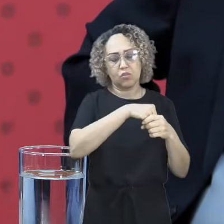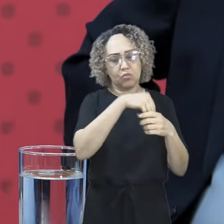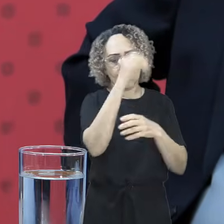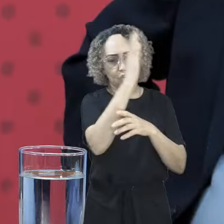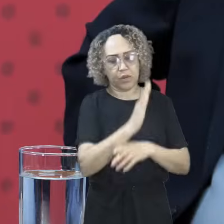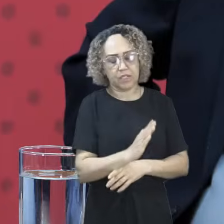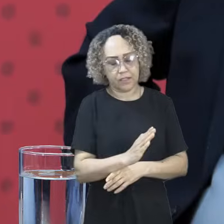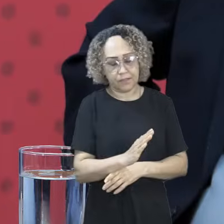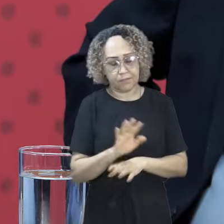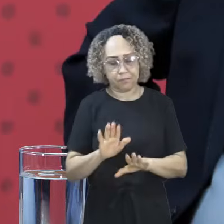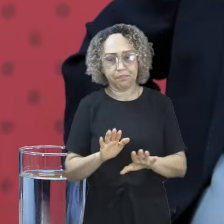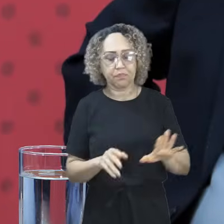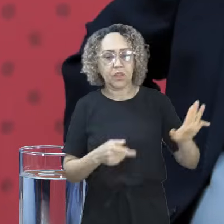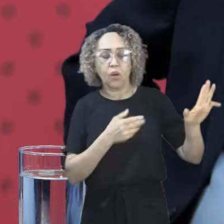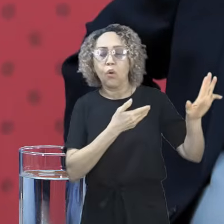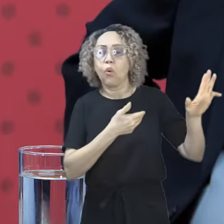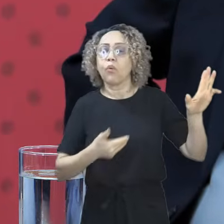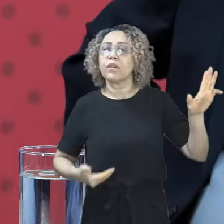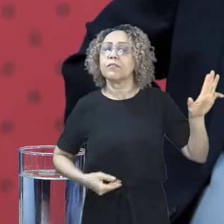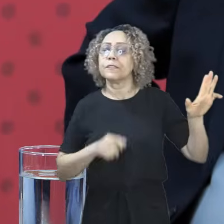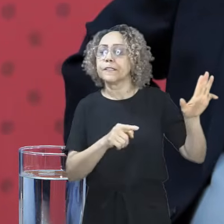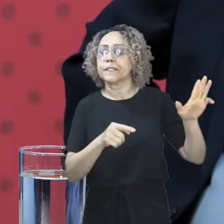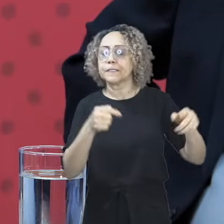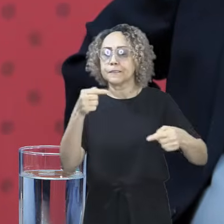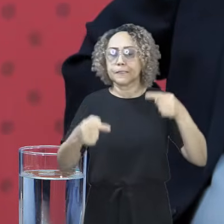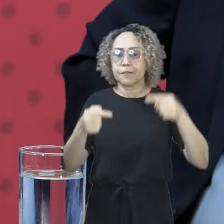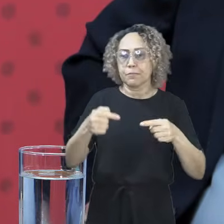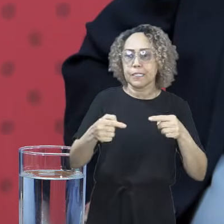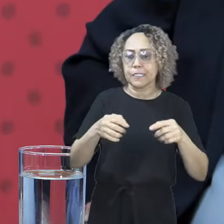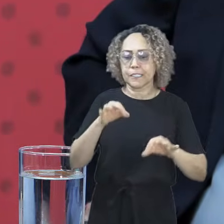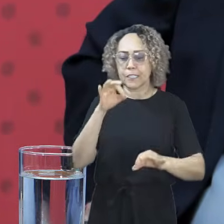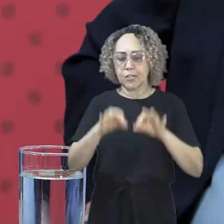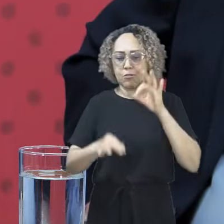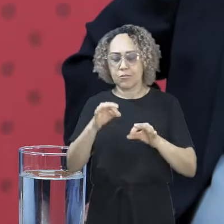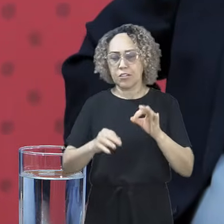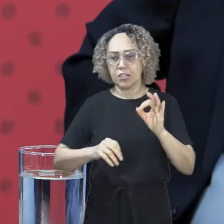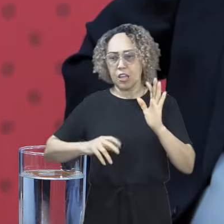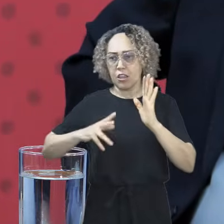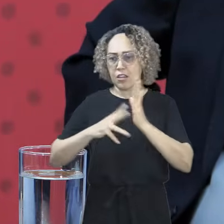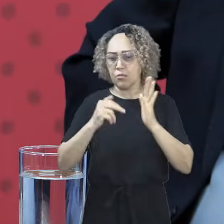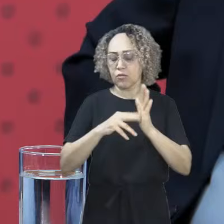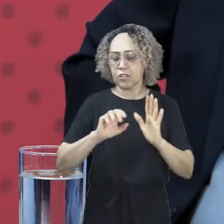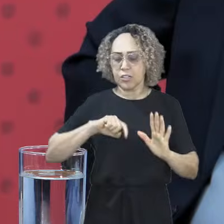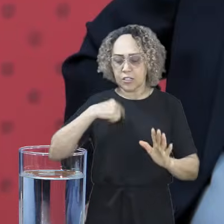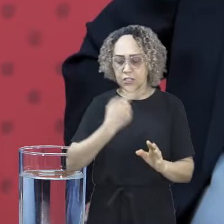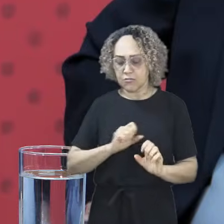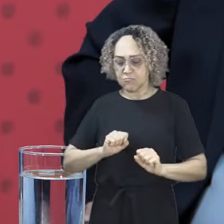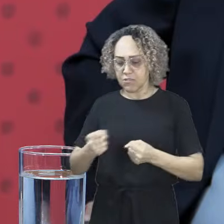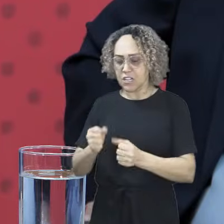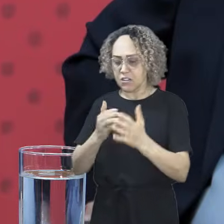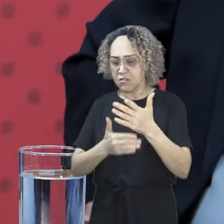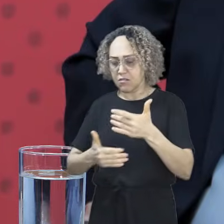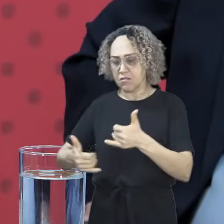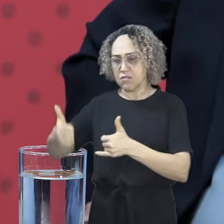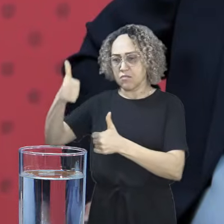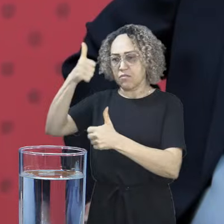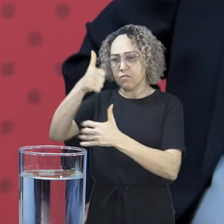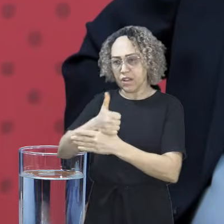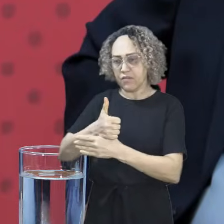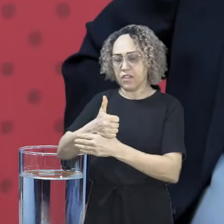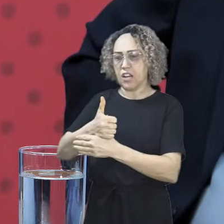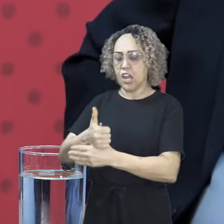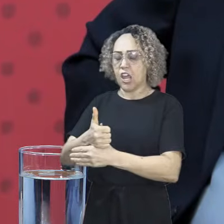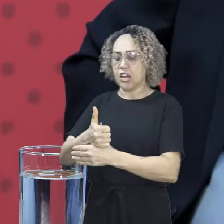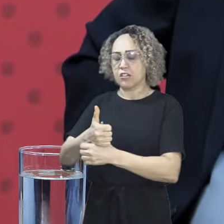justiça tributária, que a gente enfrente os privilégios, que a gente promova a justiça tributária no